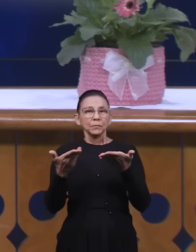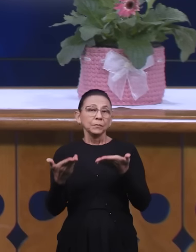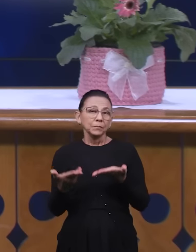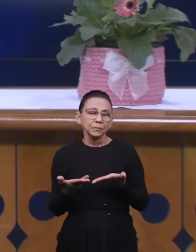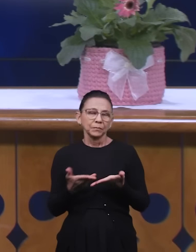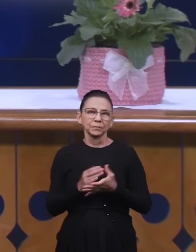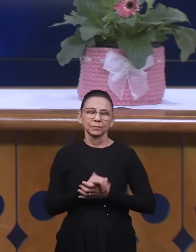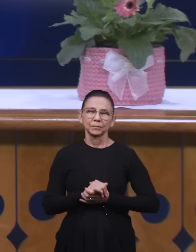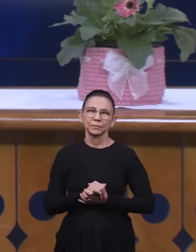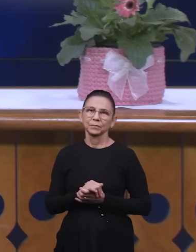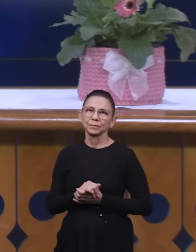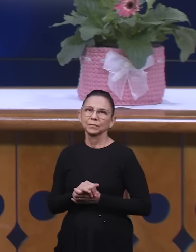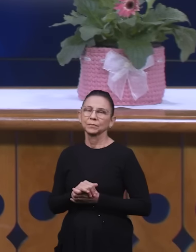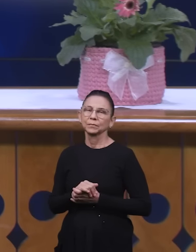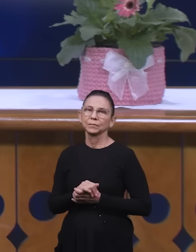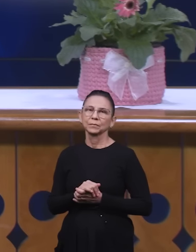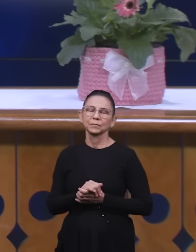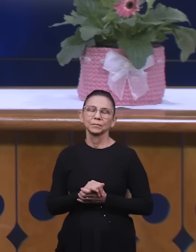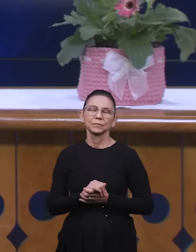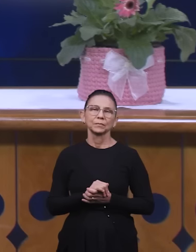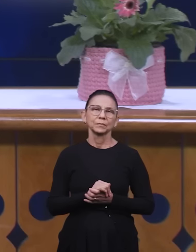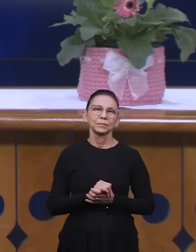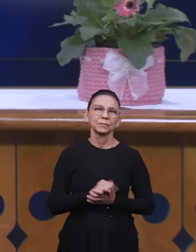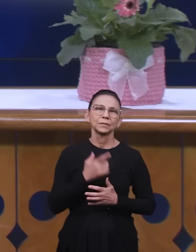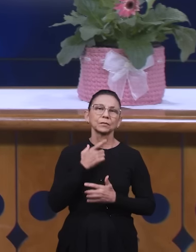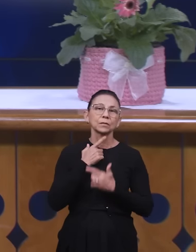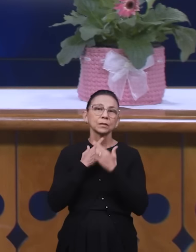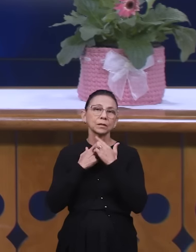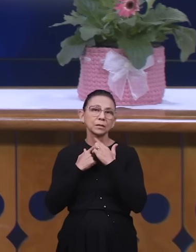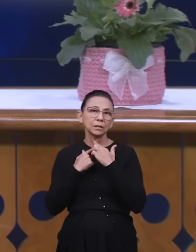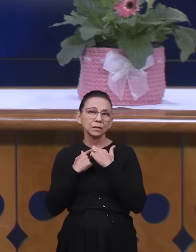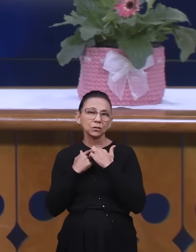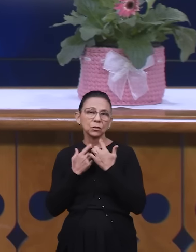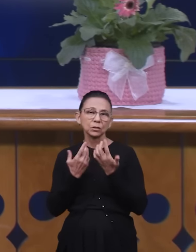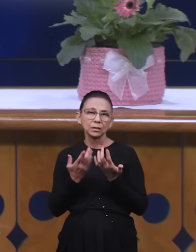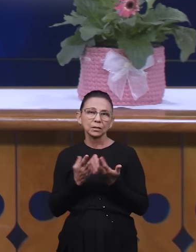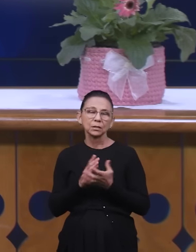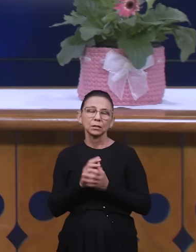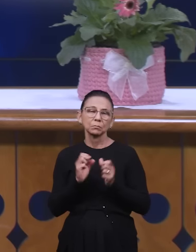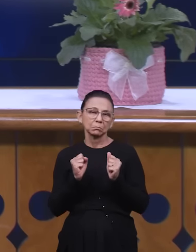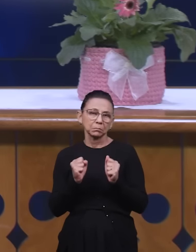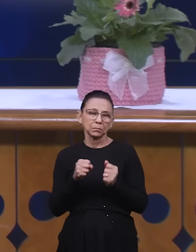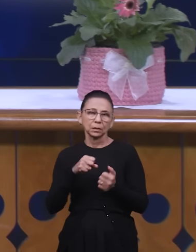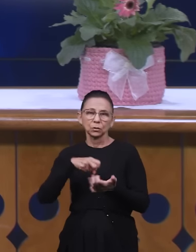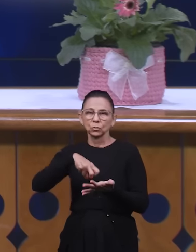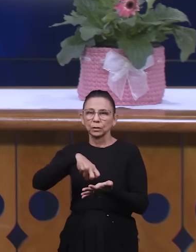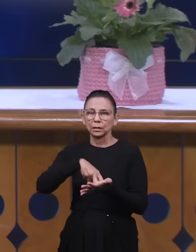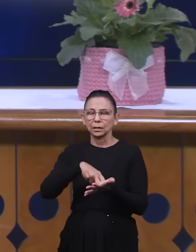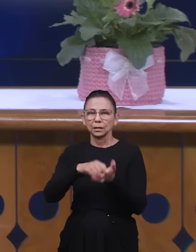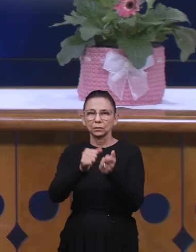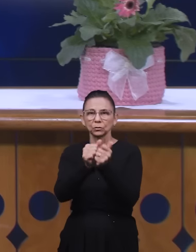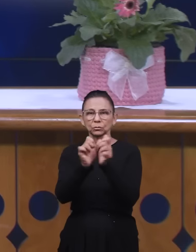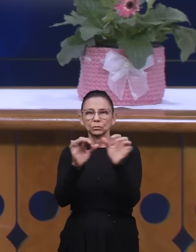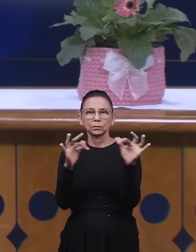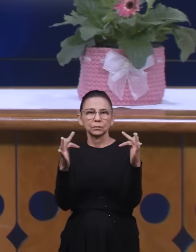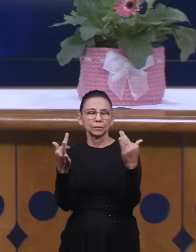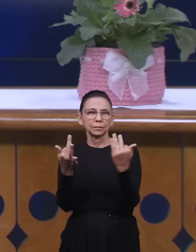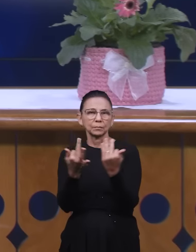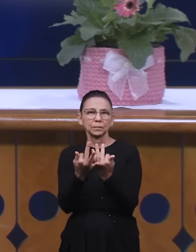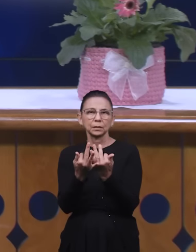aqueles que desejarem estar diante do Senhor. Se você puder se ajoelhar com toda a sua